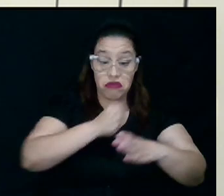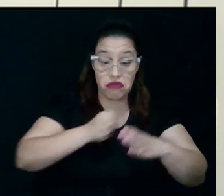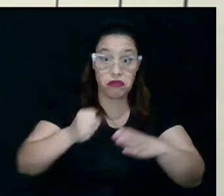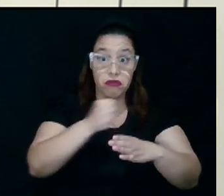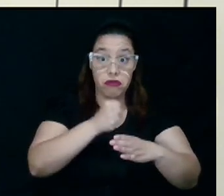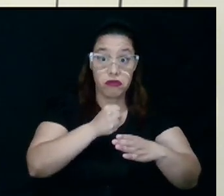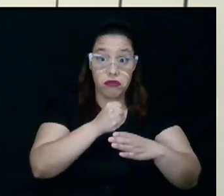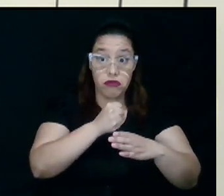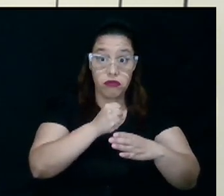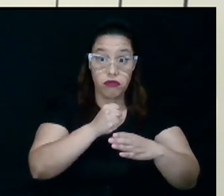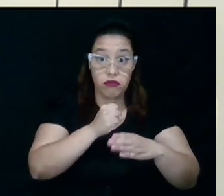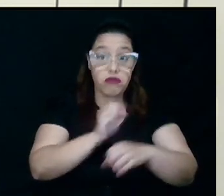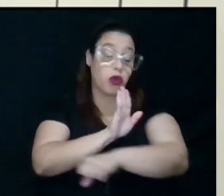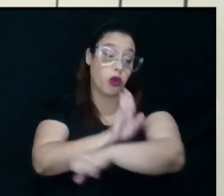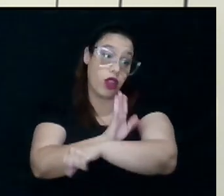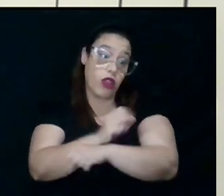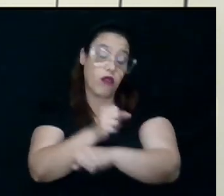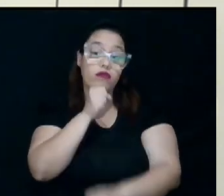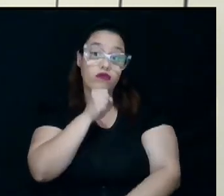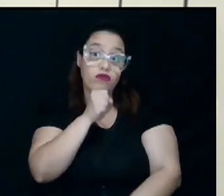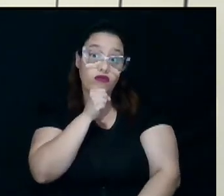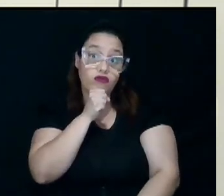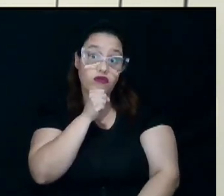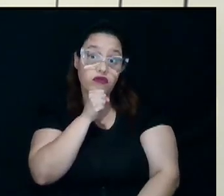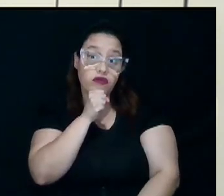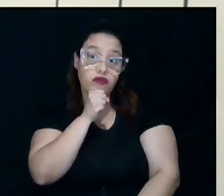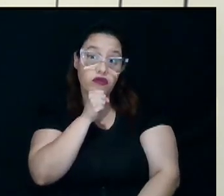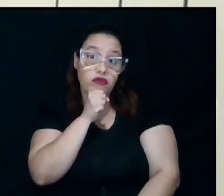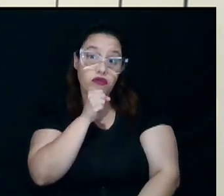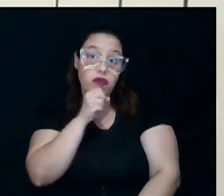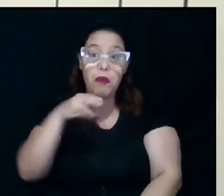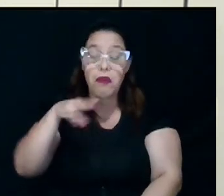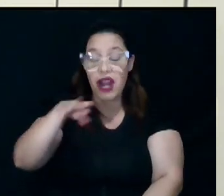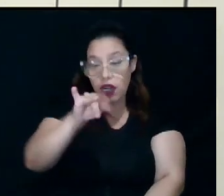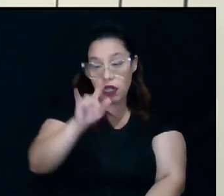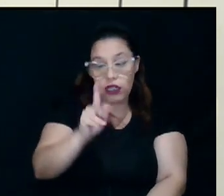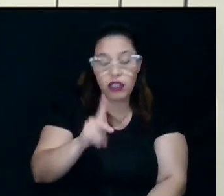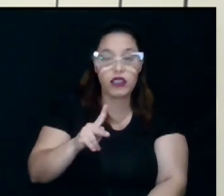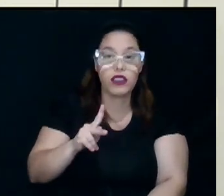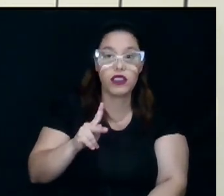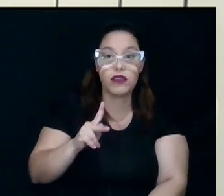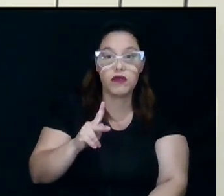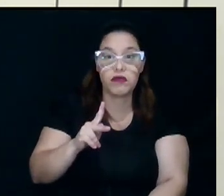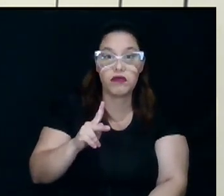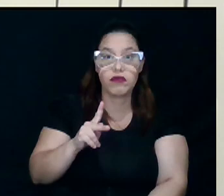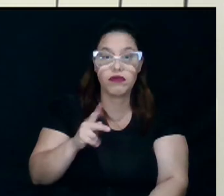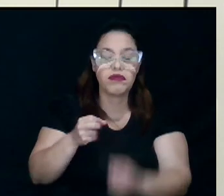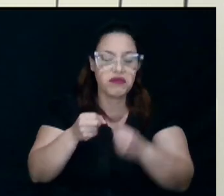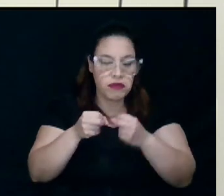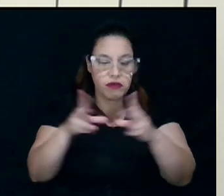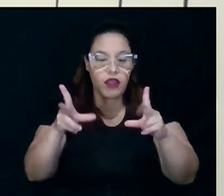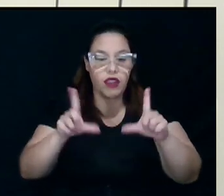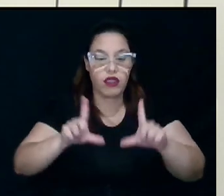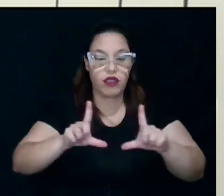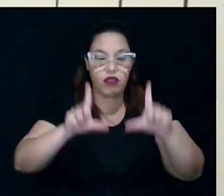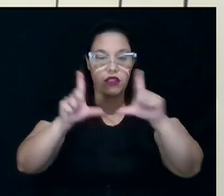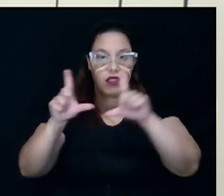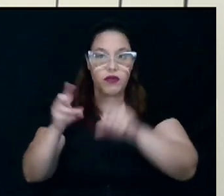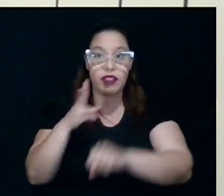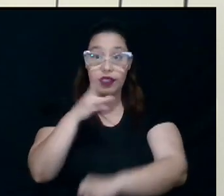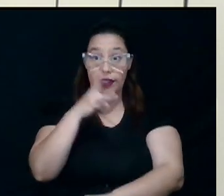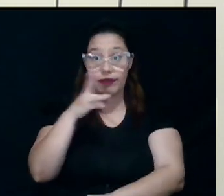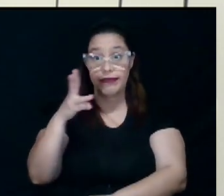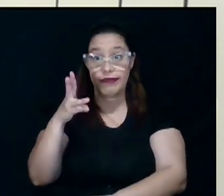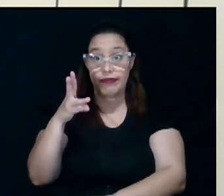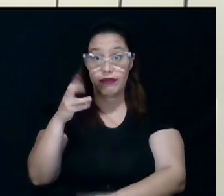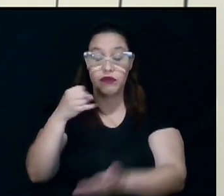idosos, marketing digital, criação de websites, são apenas algumas delas. Para fazer a matrícula